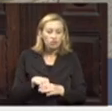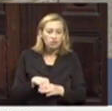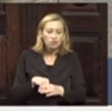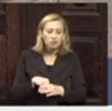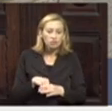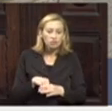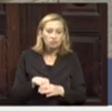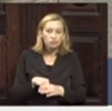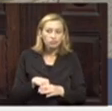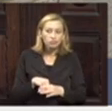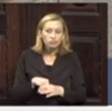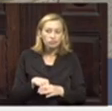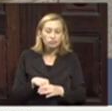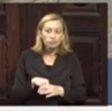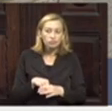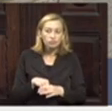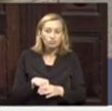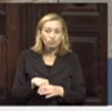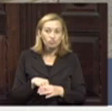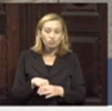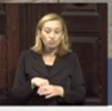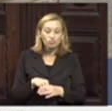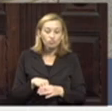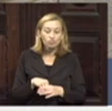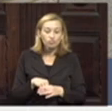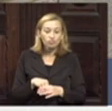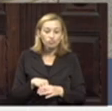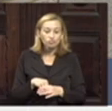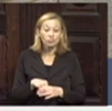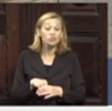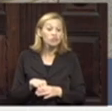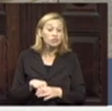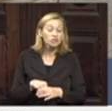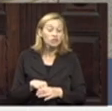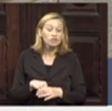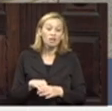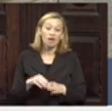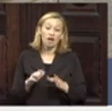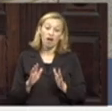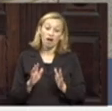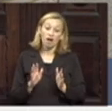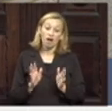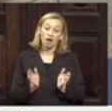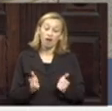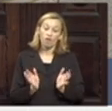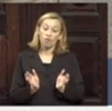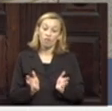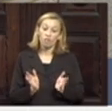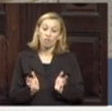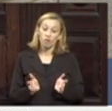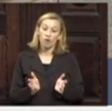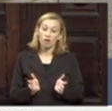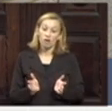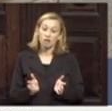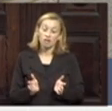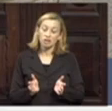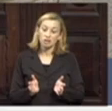foram poucas, vergonhosas indicações, para as agências reguladoras que nunca regularam nada, o Ministério Público nunca se